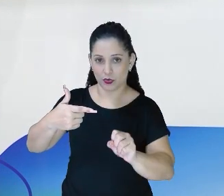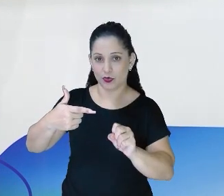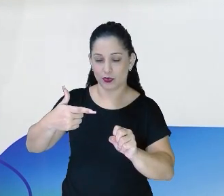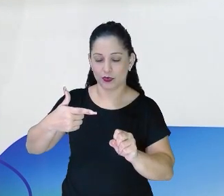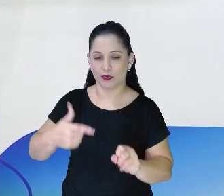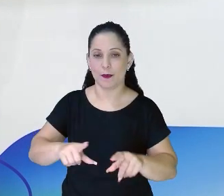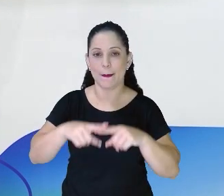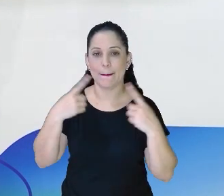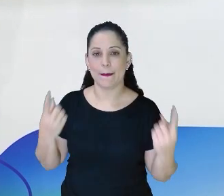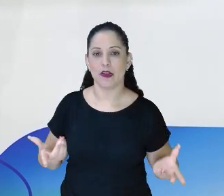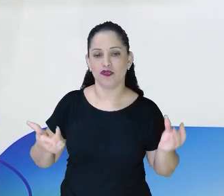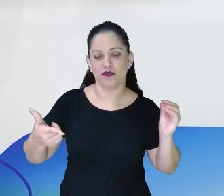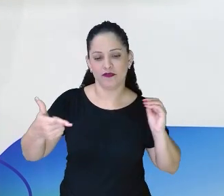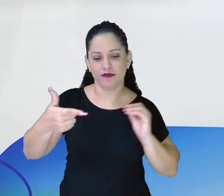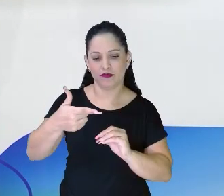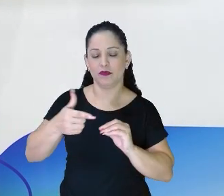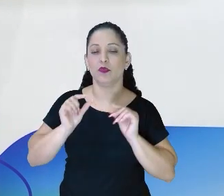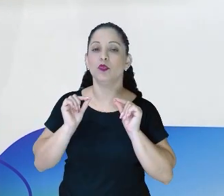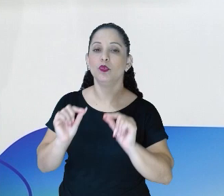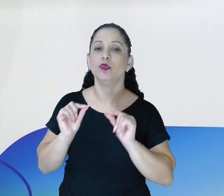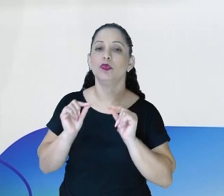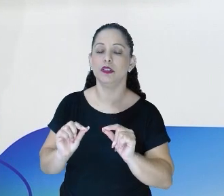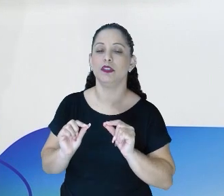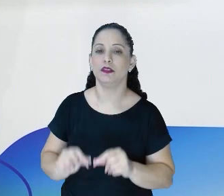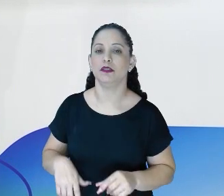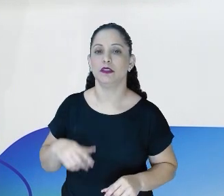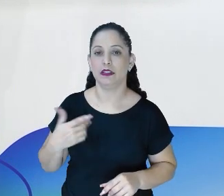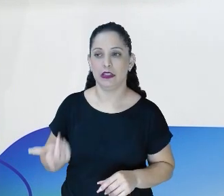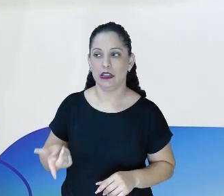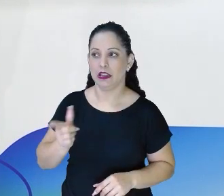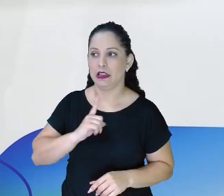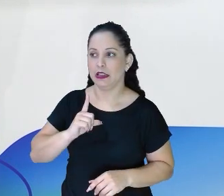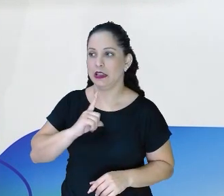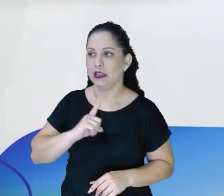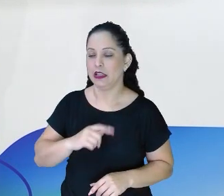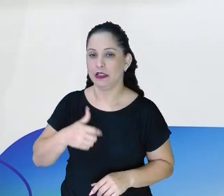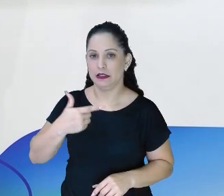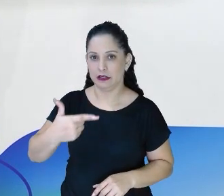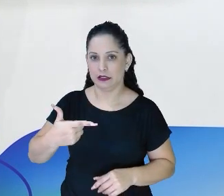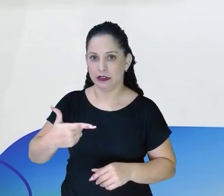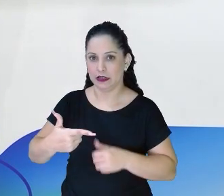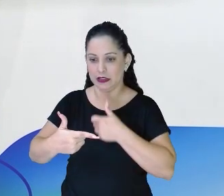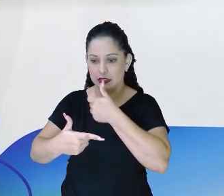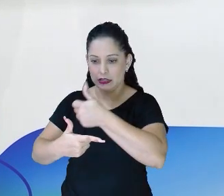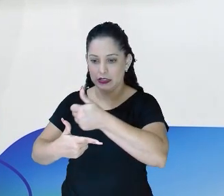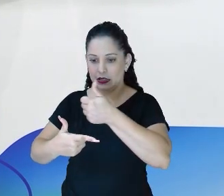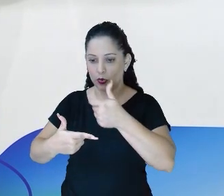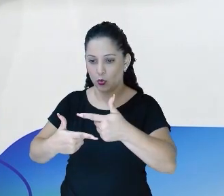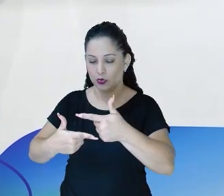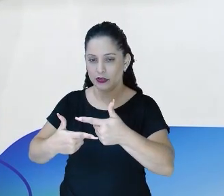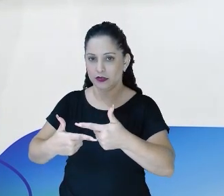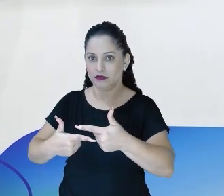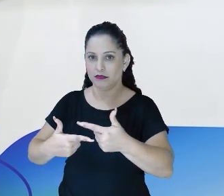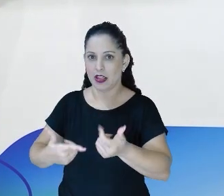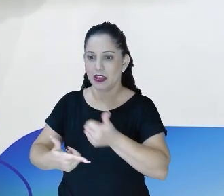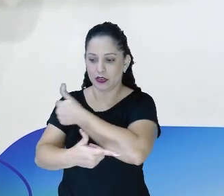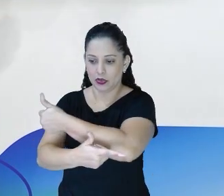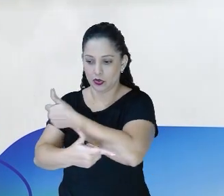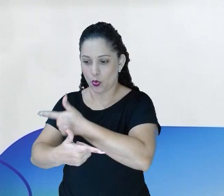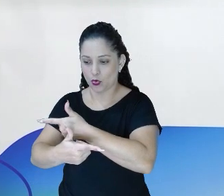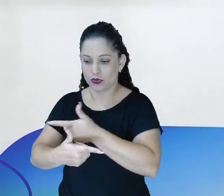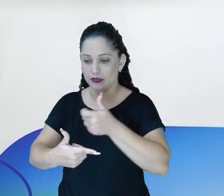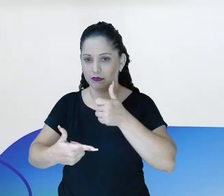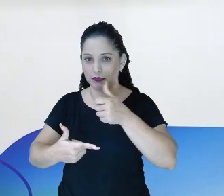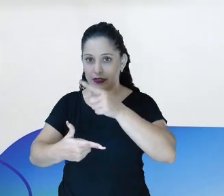algarismo ainda. Vou colocar ele aqui. 12 dividido por 12 dá 1. resto